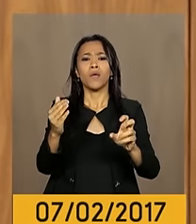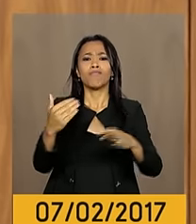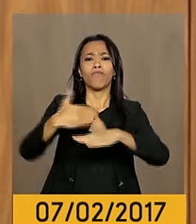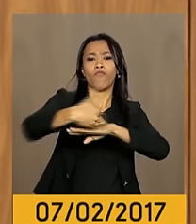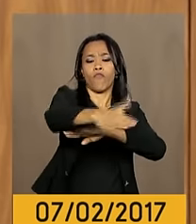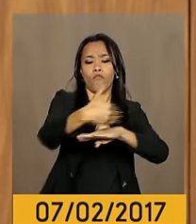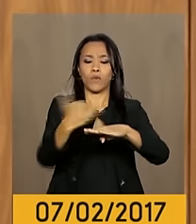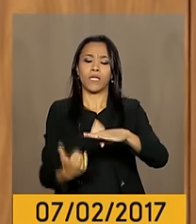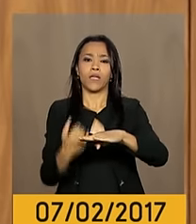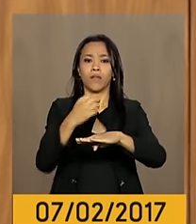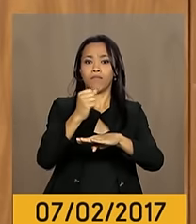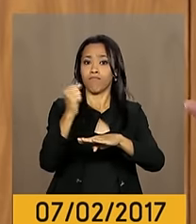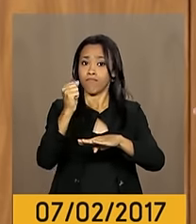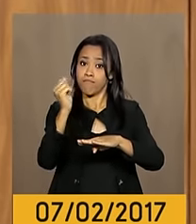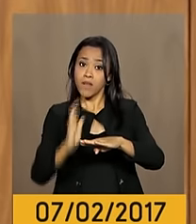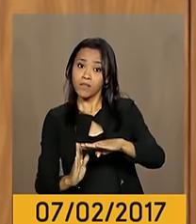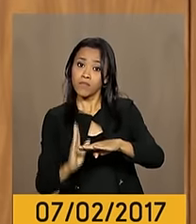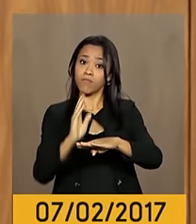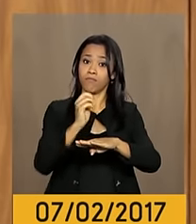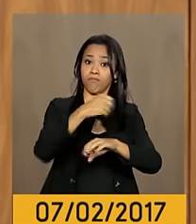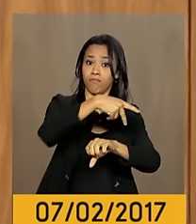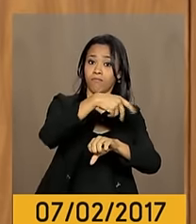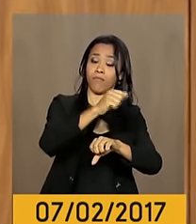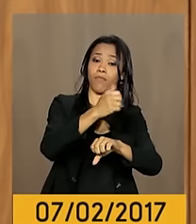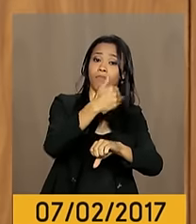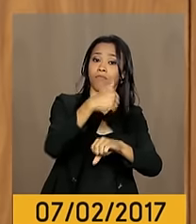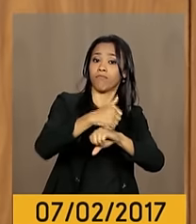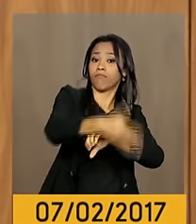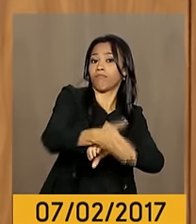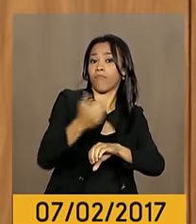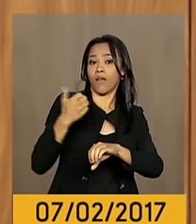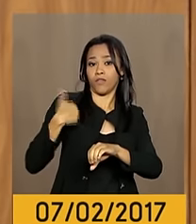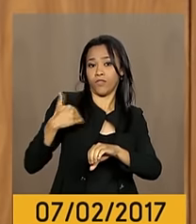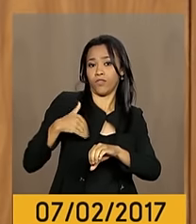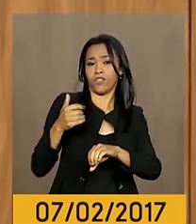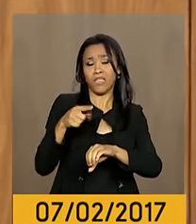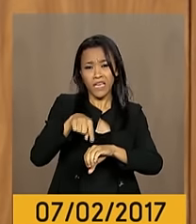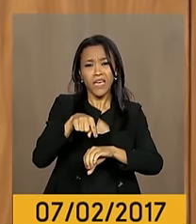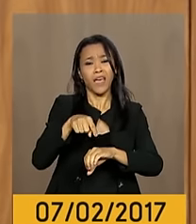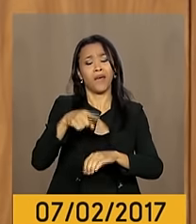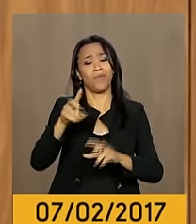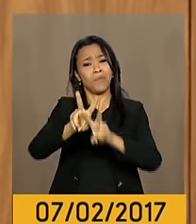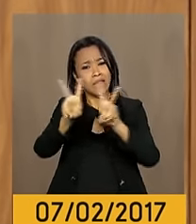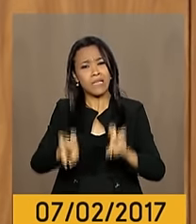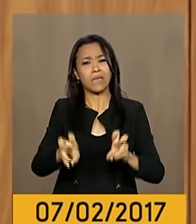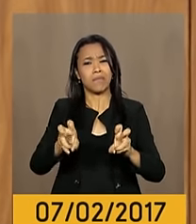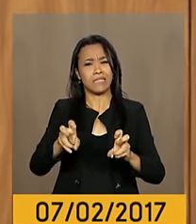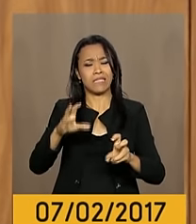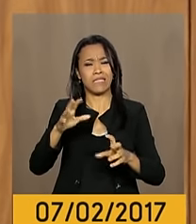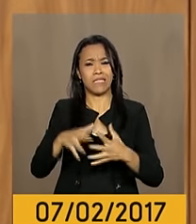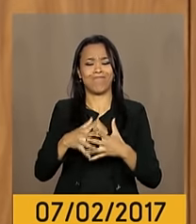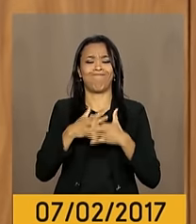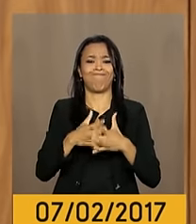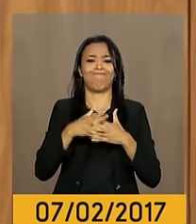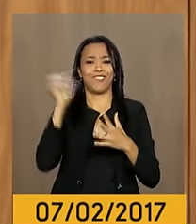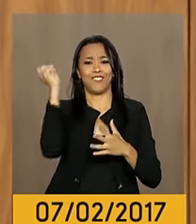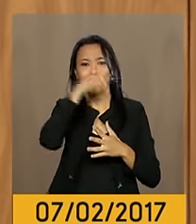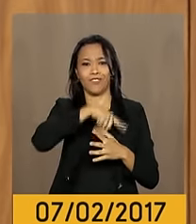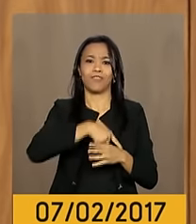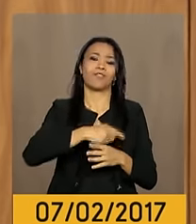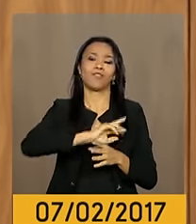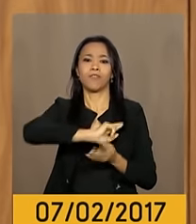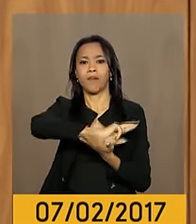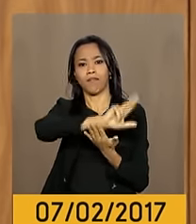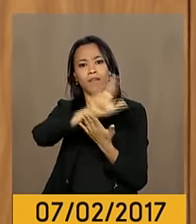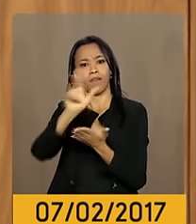Brasil mas angustia todos os países que fazem fronteira com o Brasil as principais